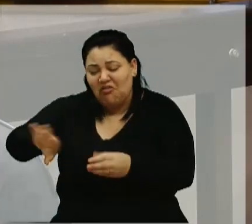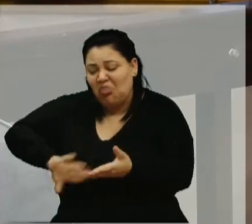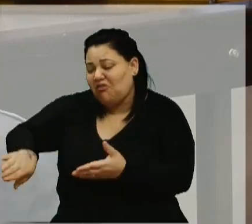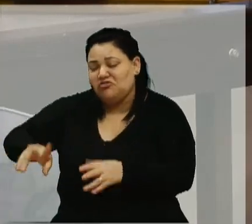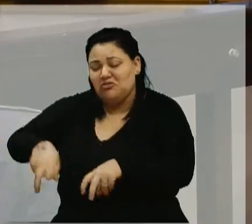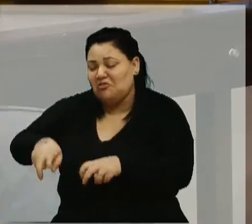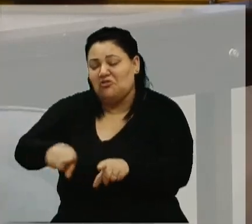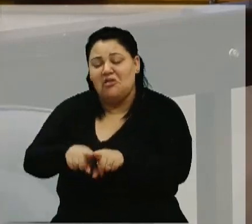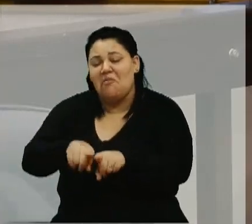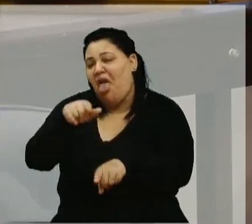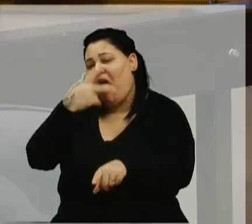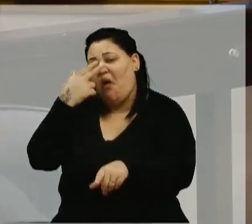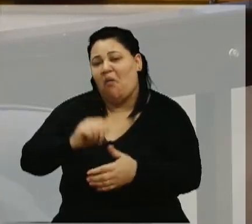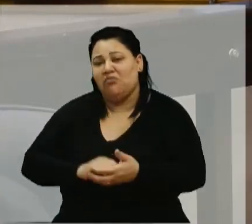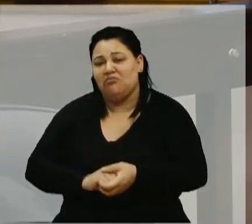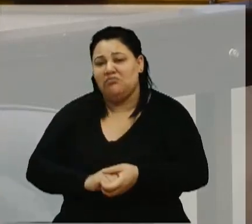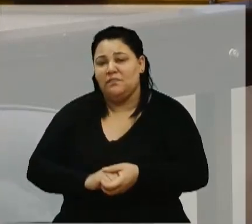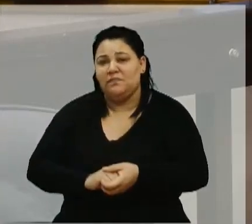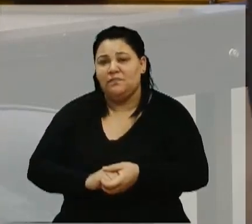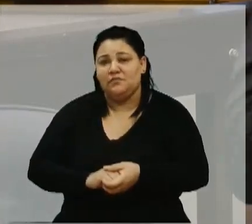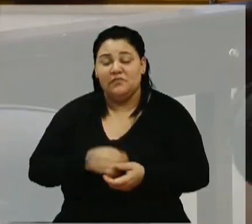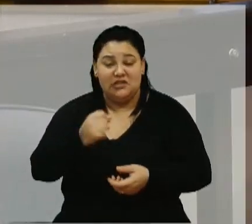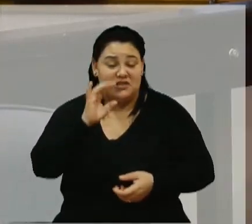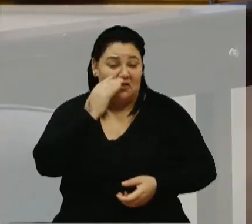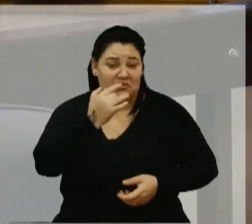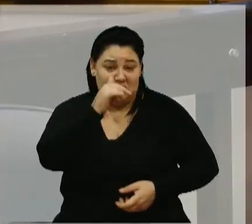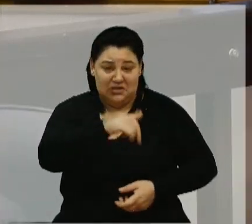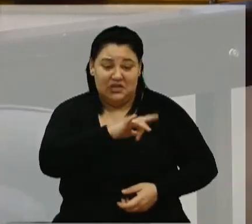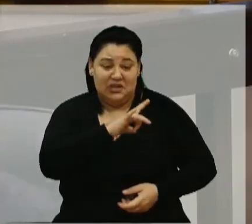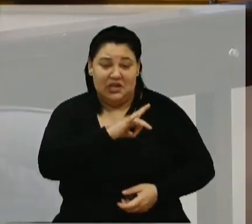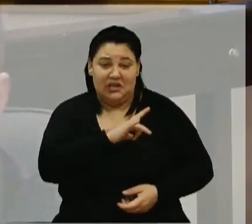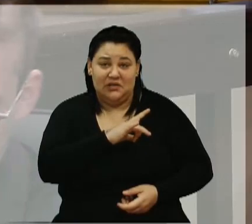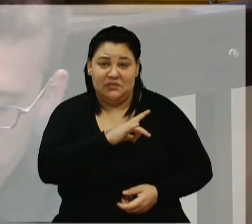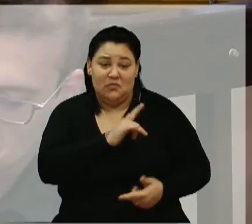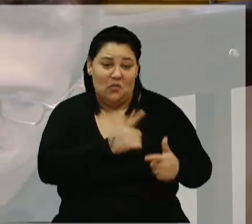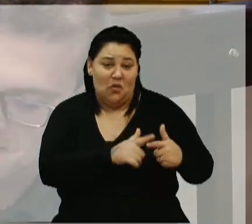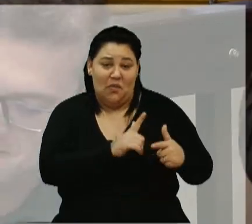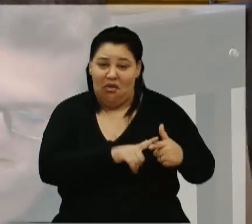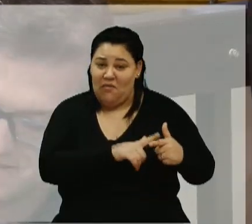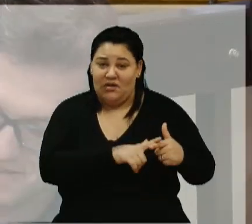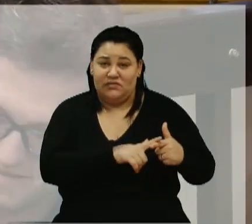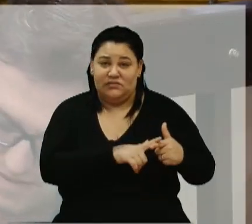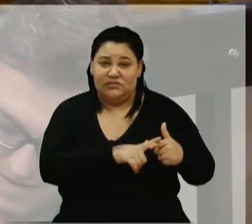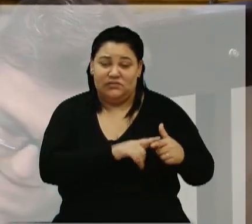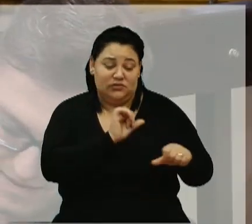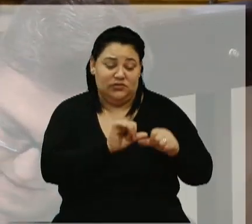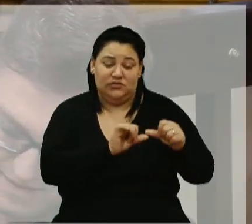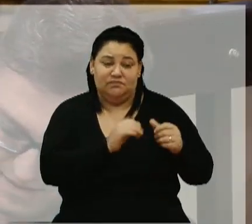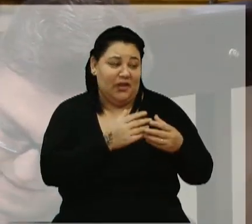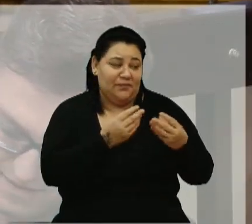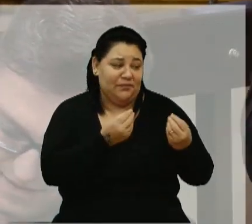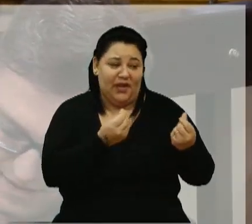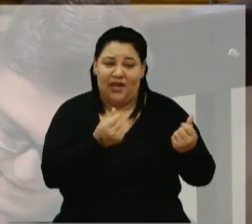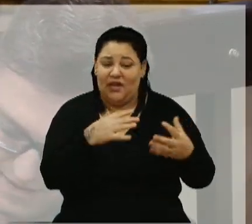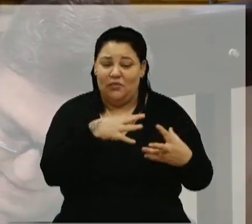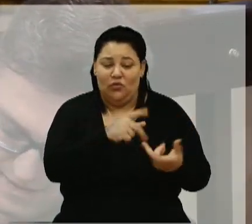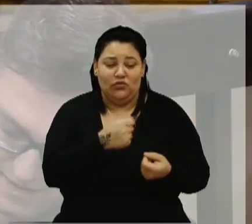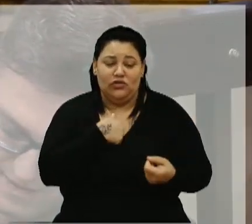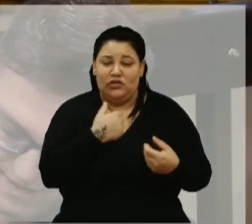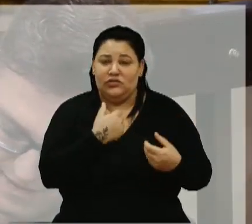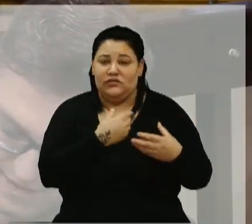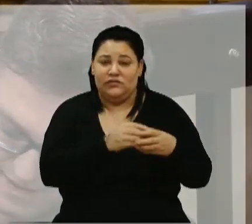isso. E se isso acontecesse, que tem represália, aí sim, que mundo vivemos? Aí me parece uma